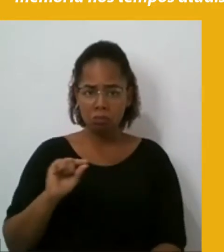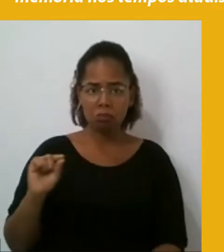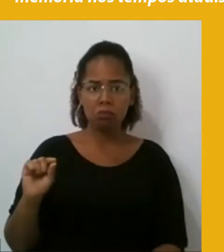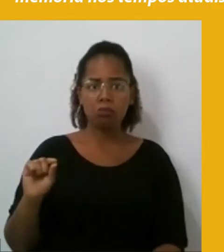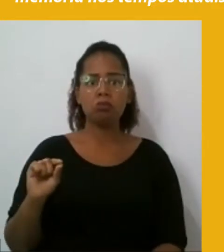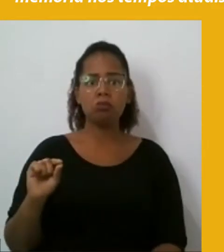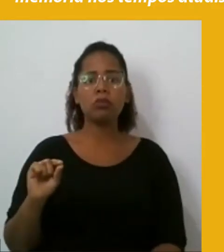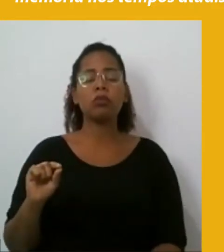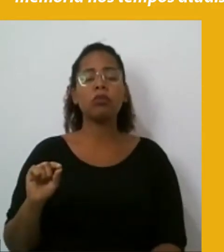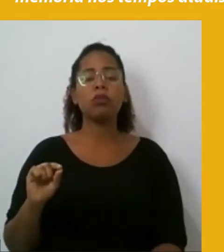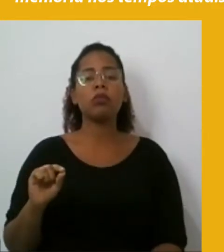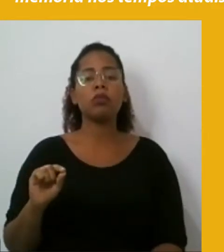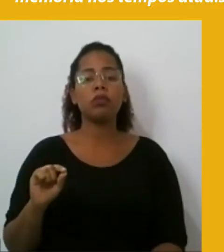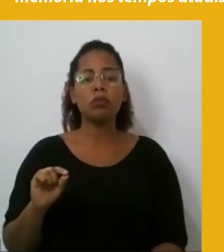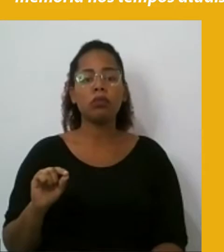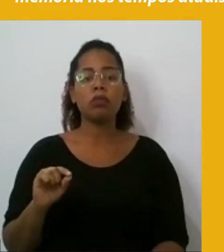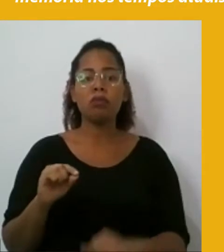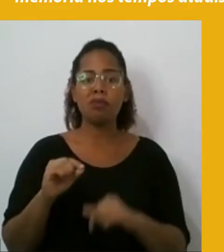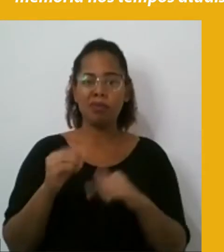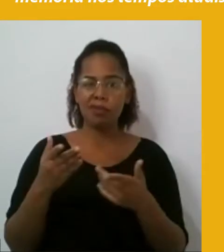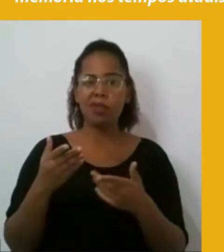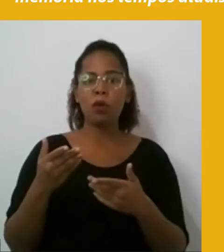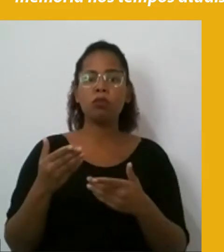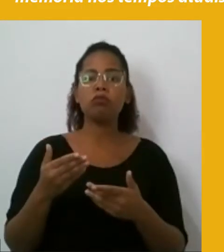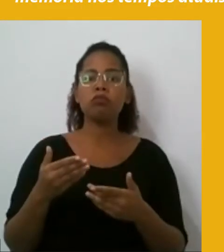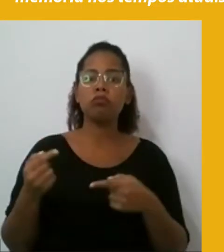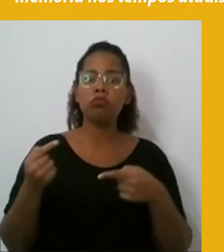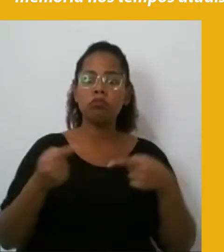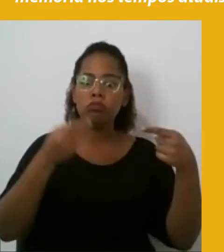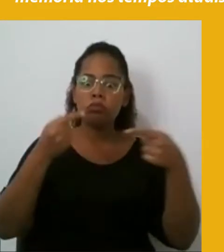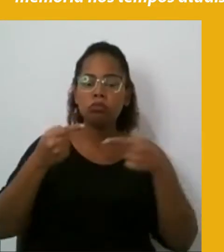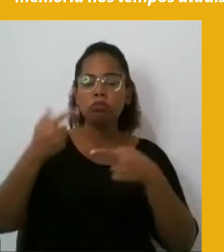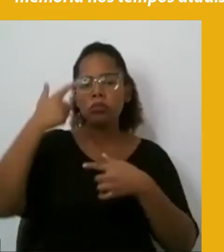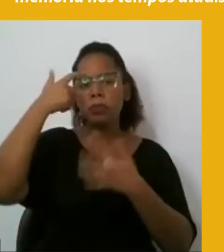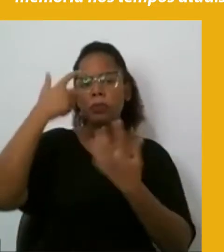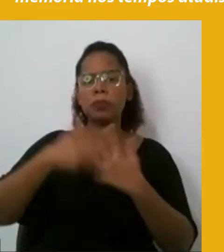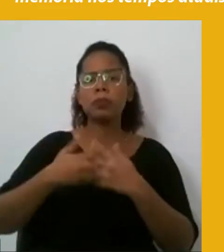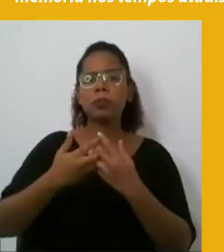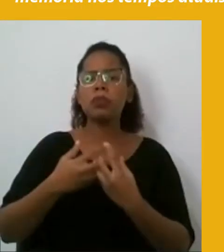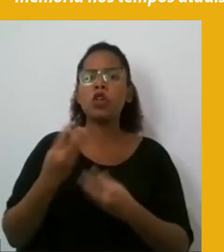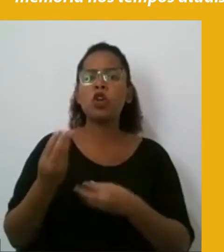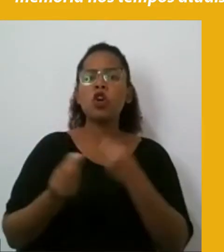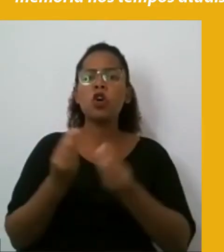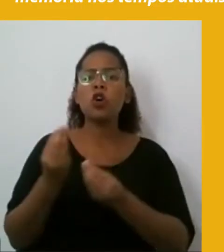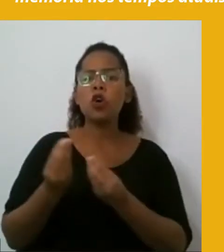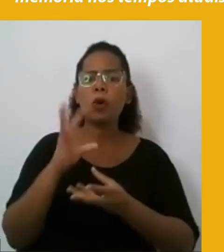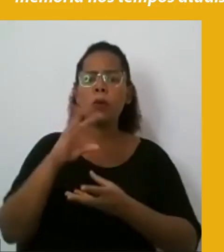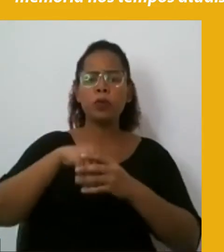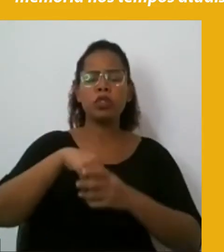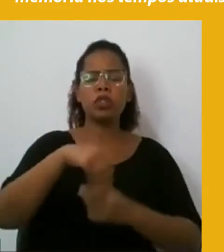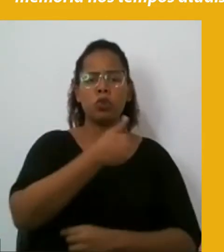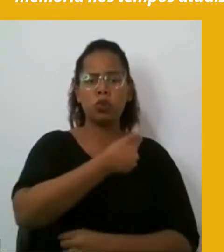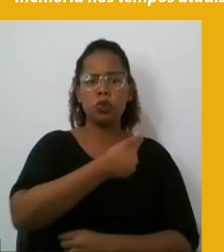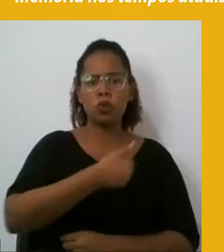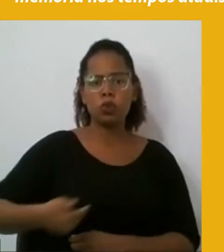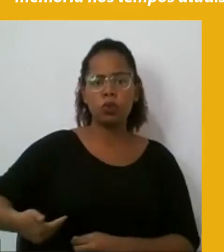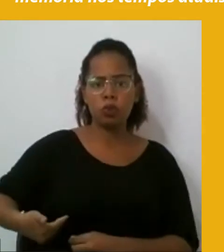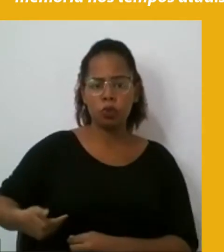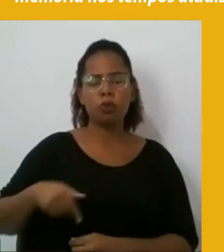você colocou a crítica em termos do próprio sistema, quer dizer, é sustentável o